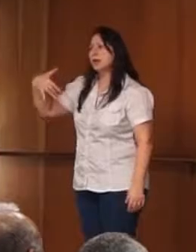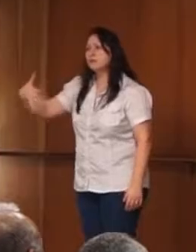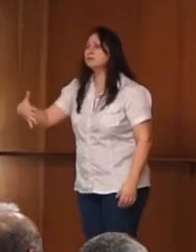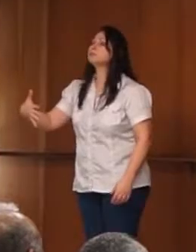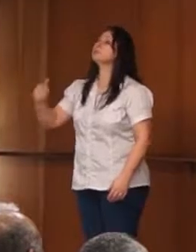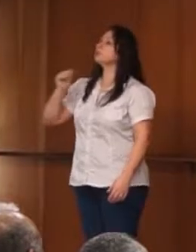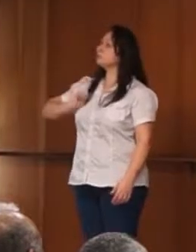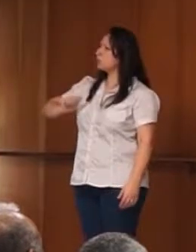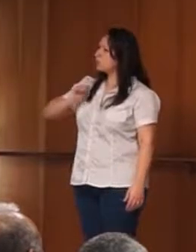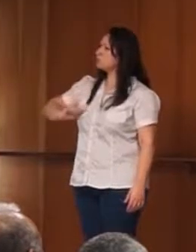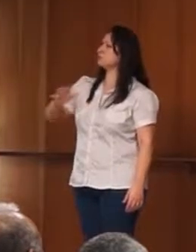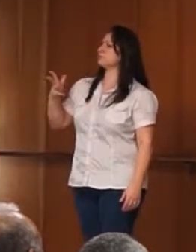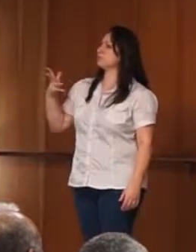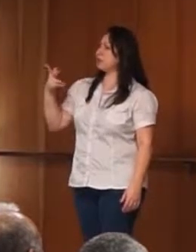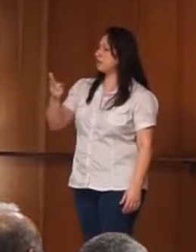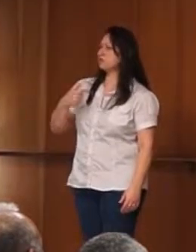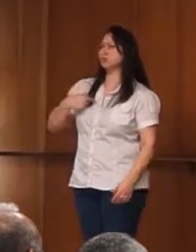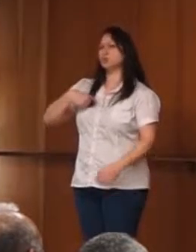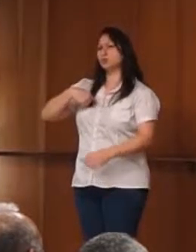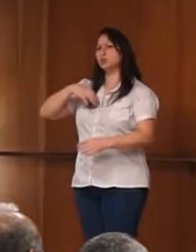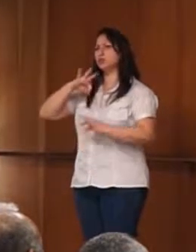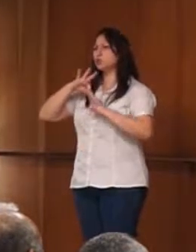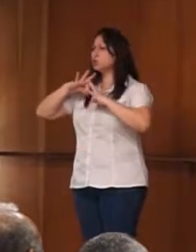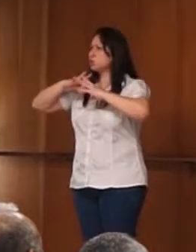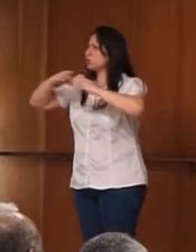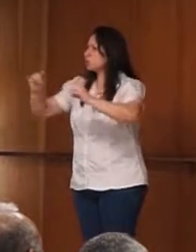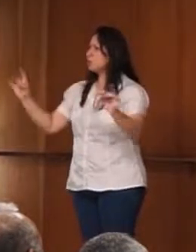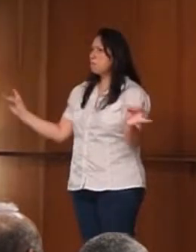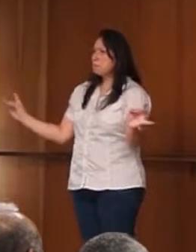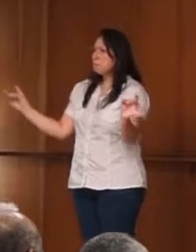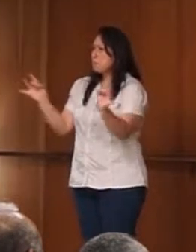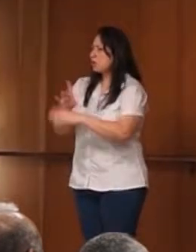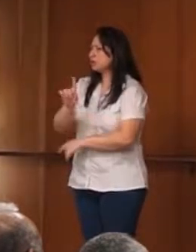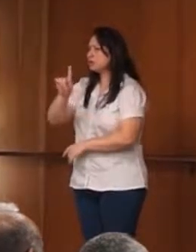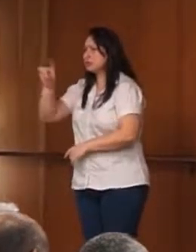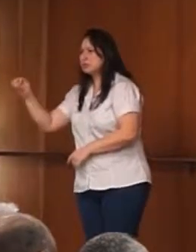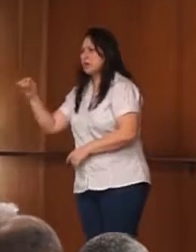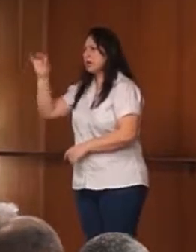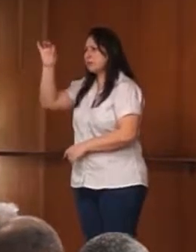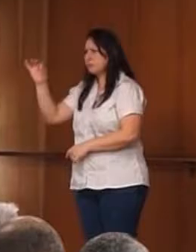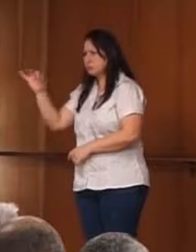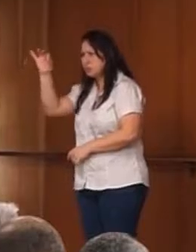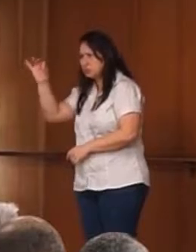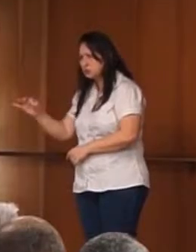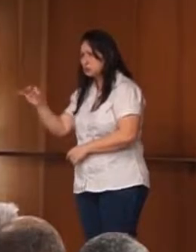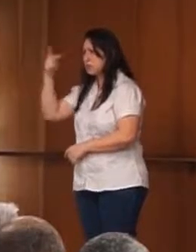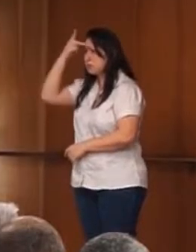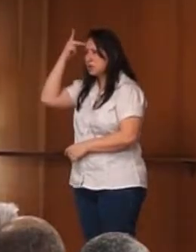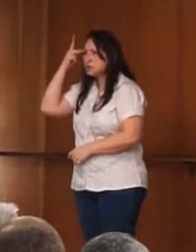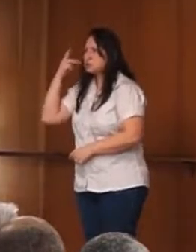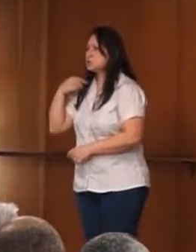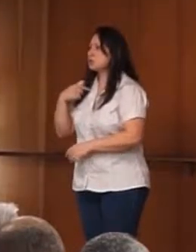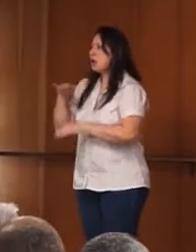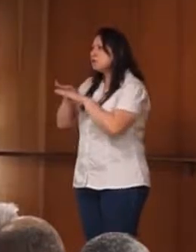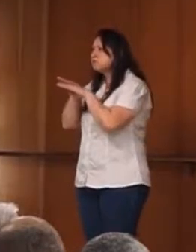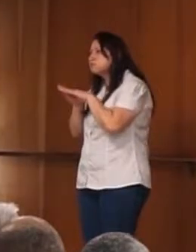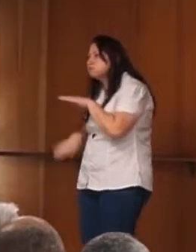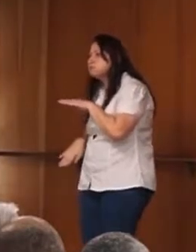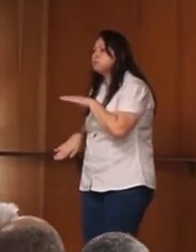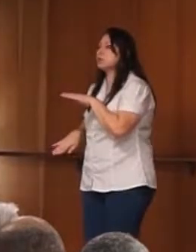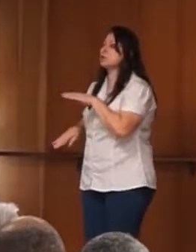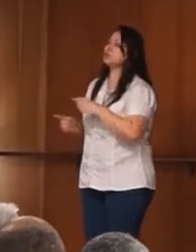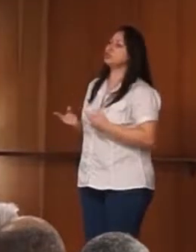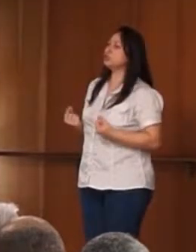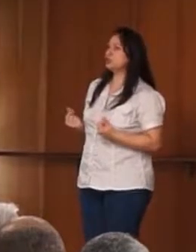disponibilizava bolsas integrais para estudantes de baixa renda, no caso, não era por questão étnica nem nada, mas